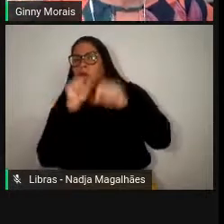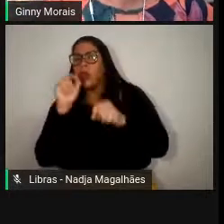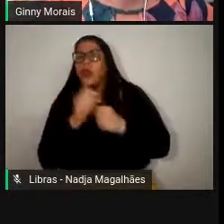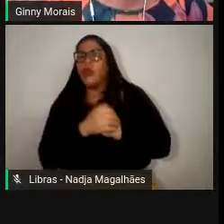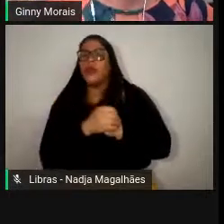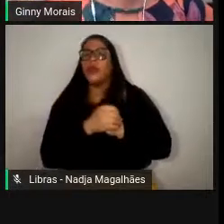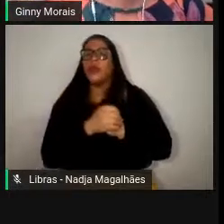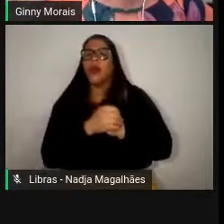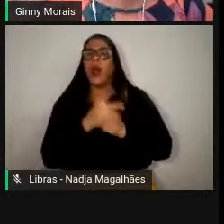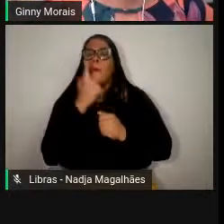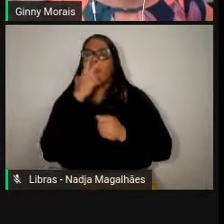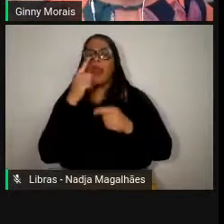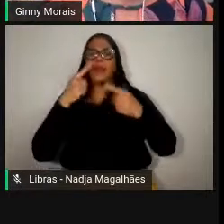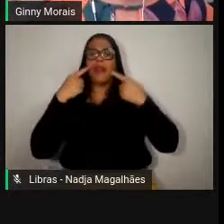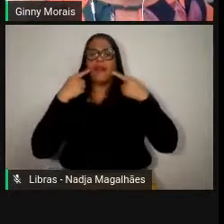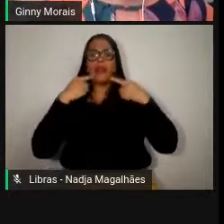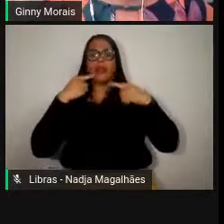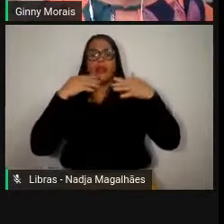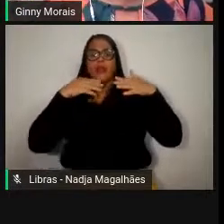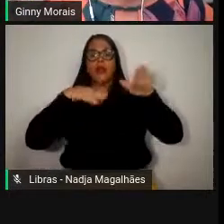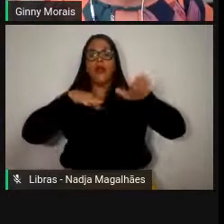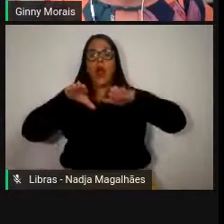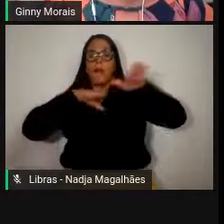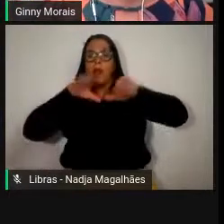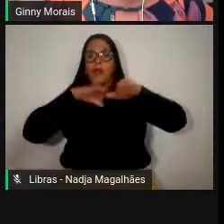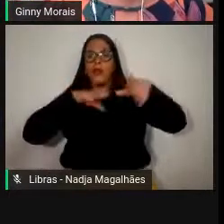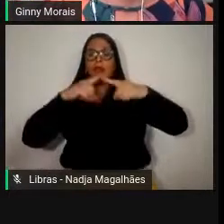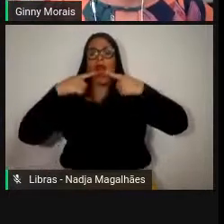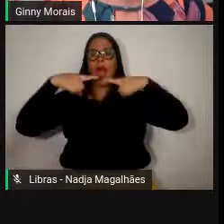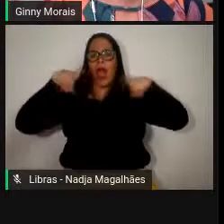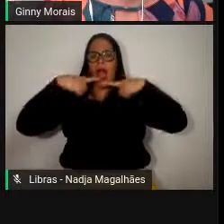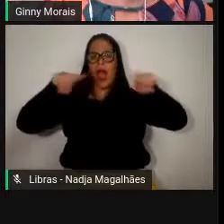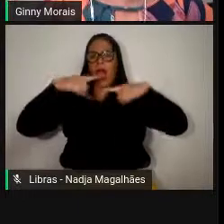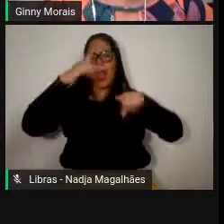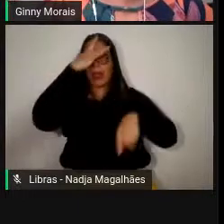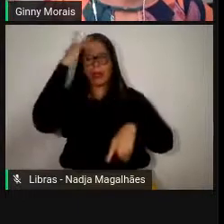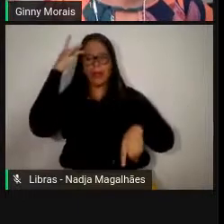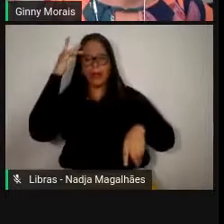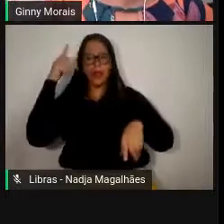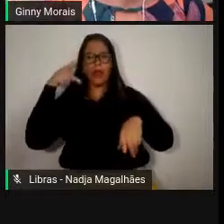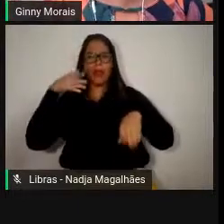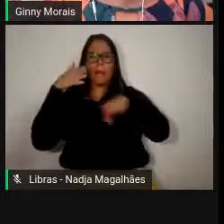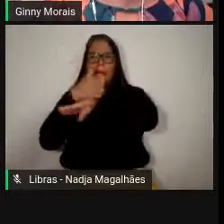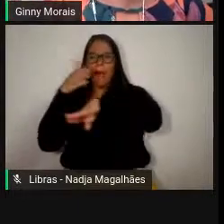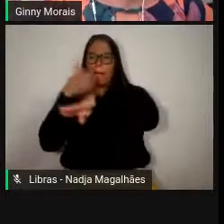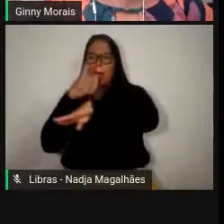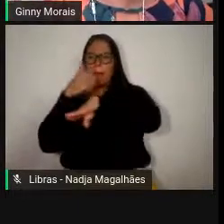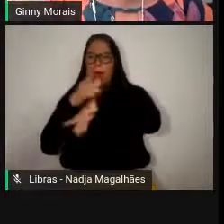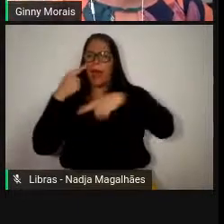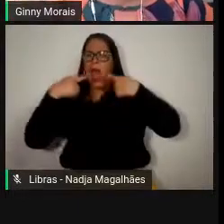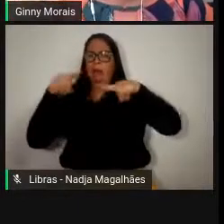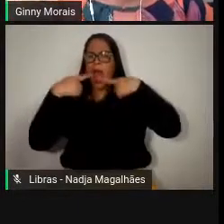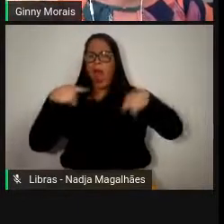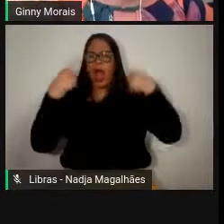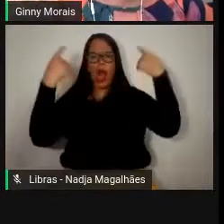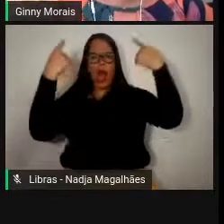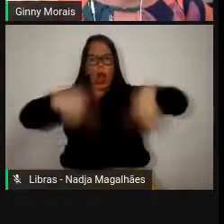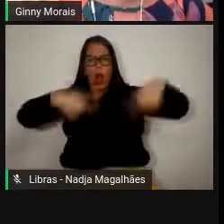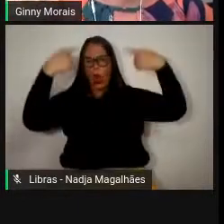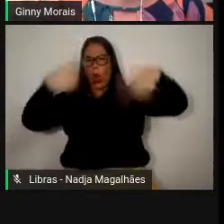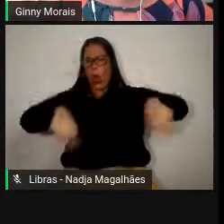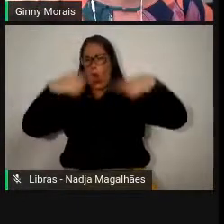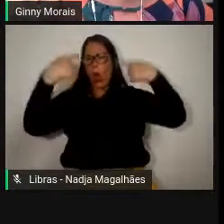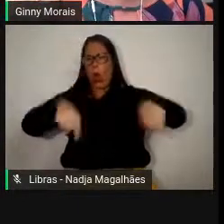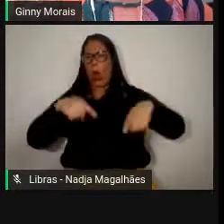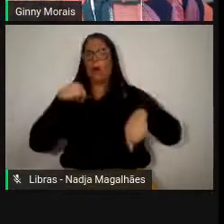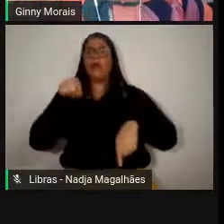uma manifestação no plenário. Houve uma invasão de pessoas no plenário e elas estavam protestando contra essas regras que estavam sendo